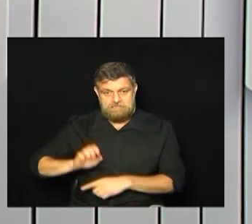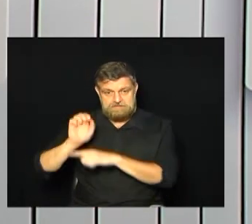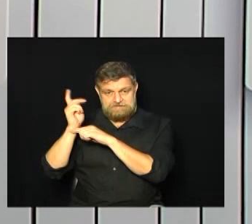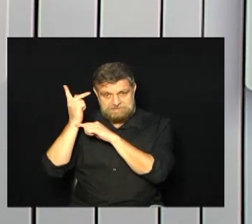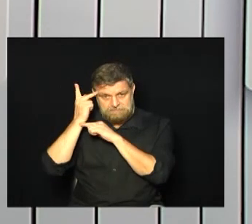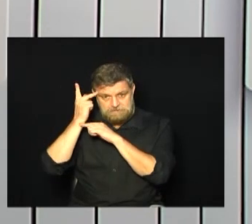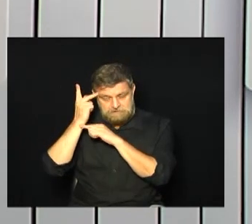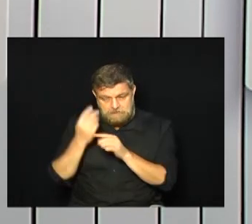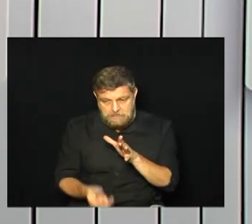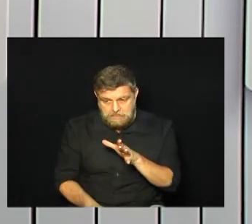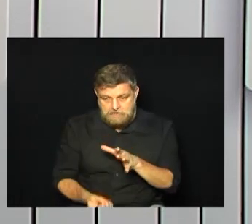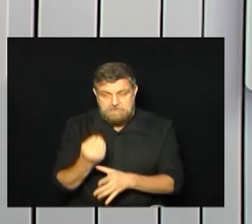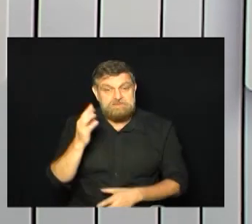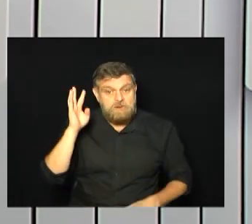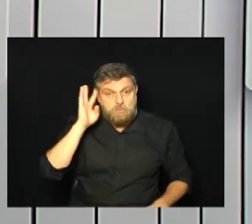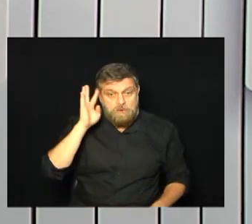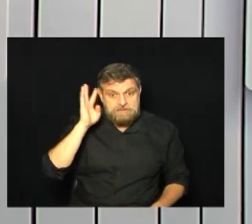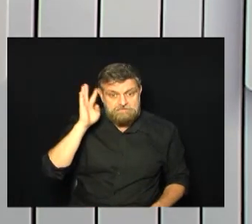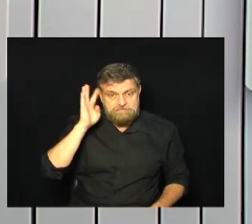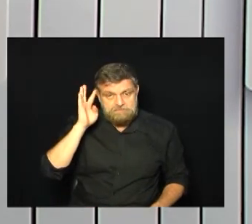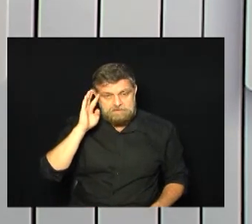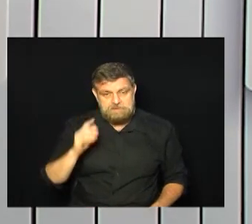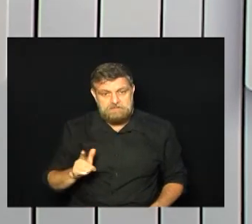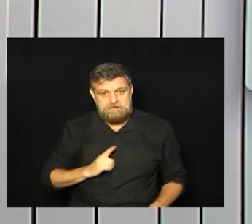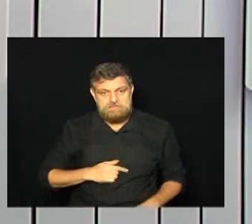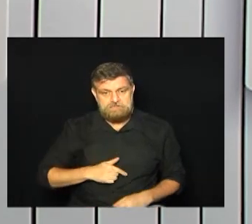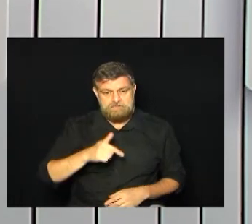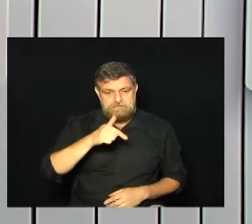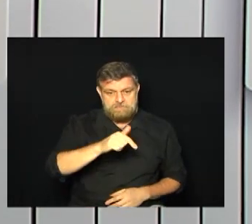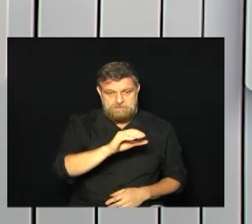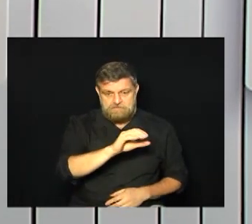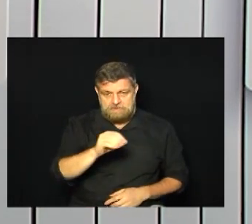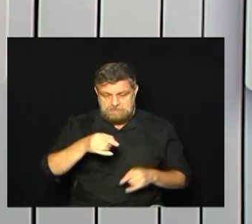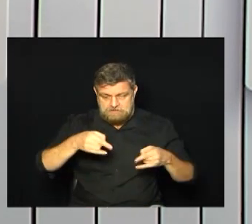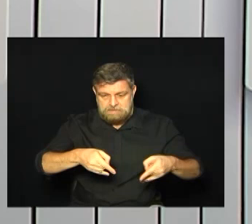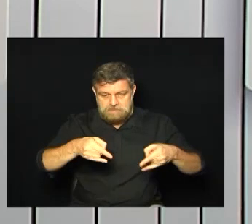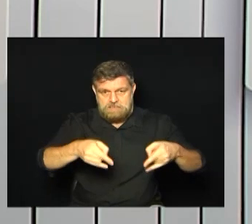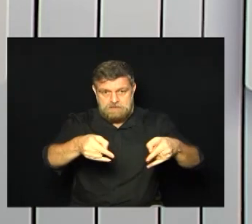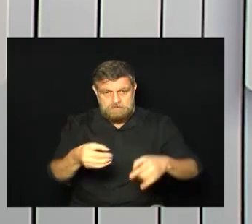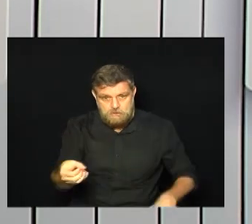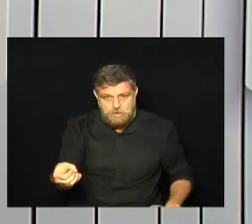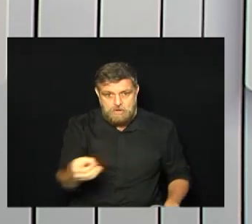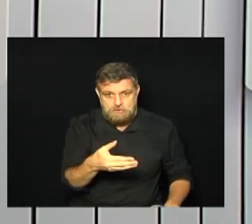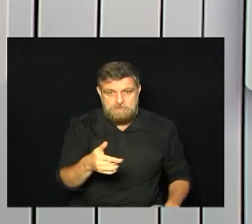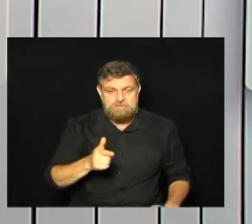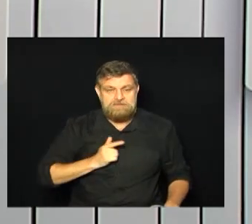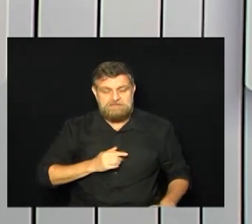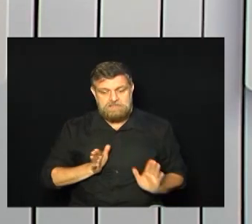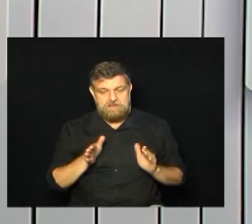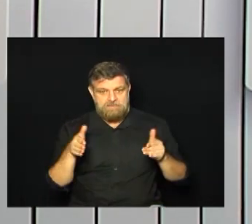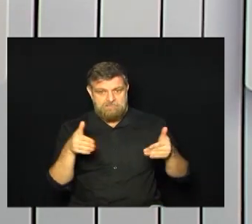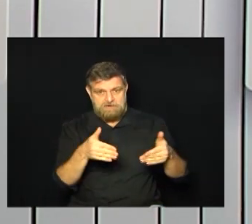está acontecendo nesta quarta-feira. 700 novos leitos da rede estadual